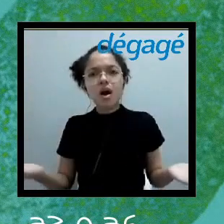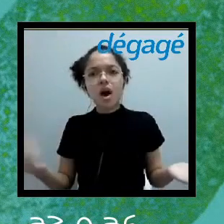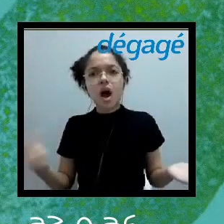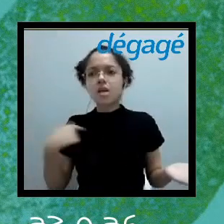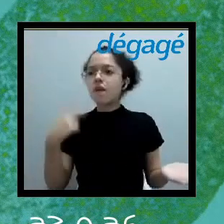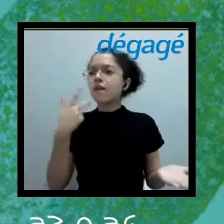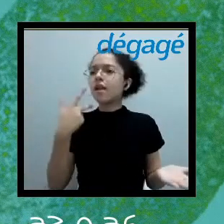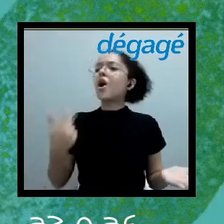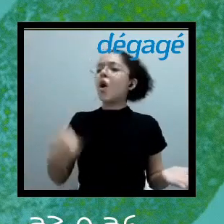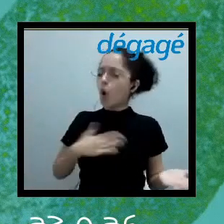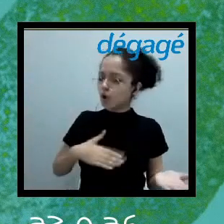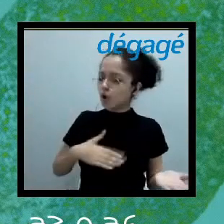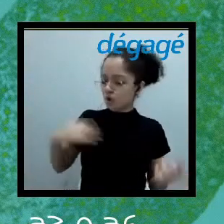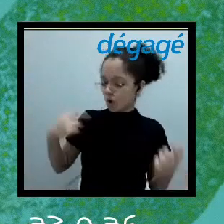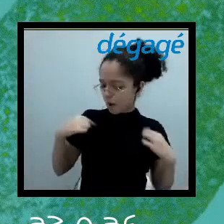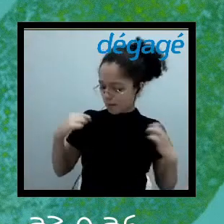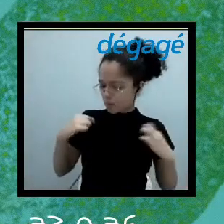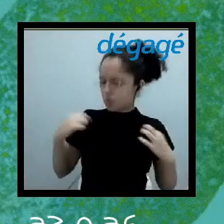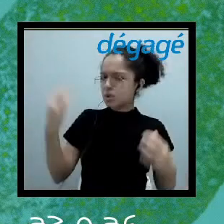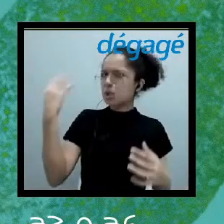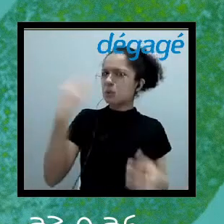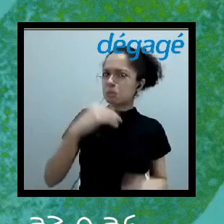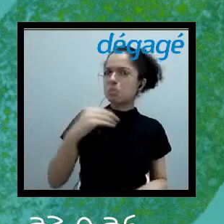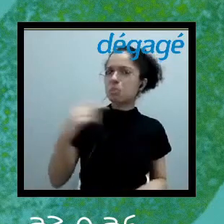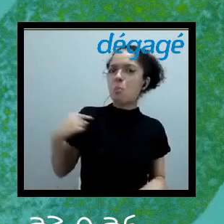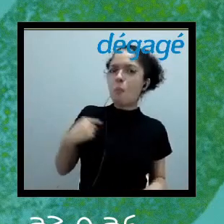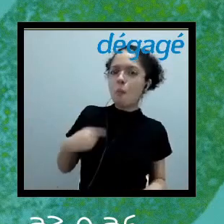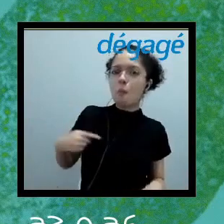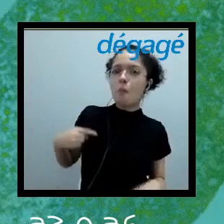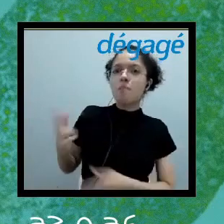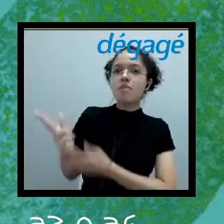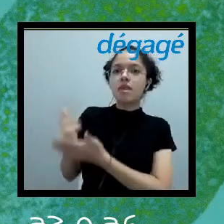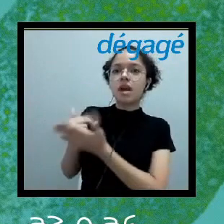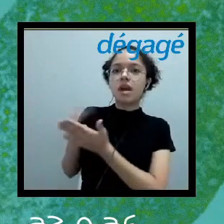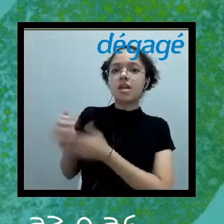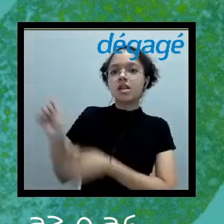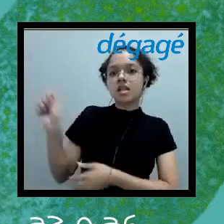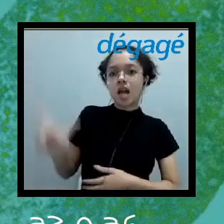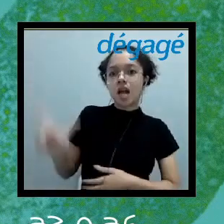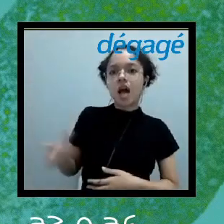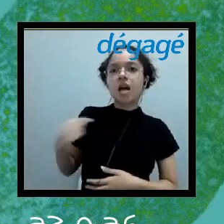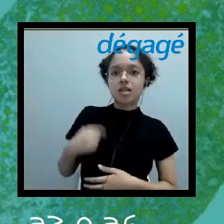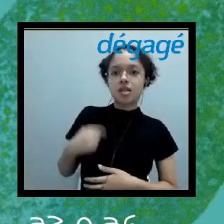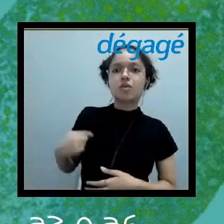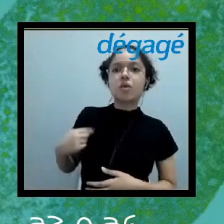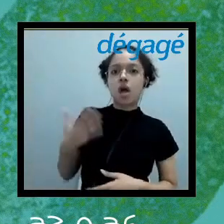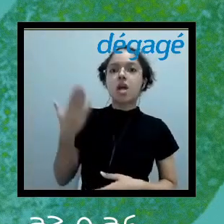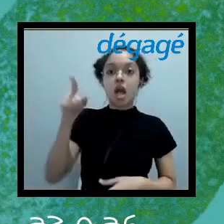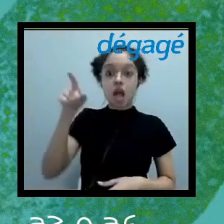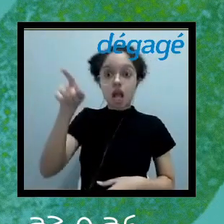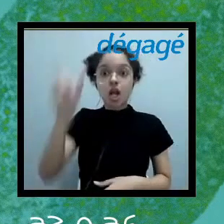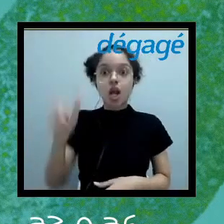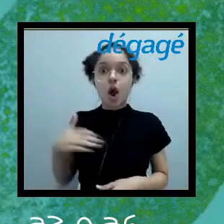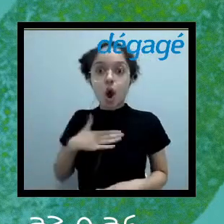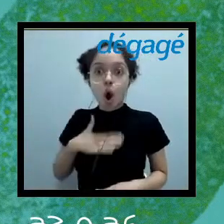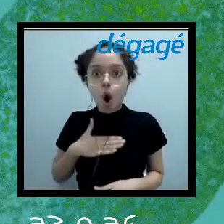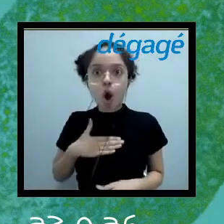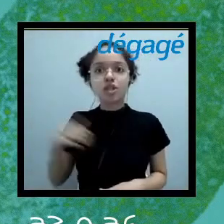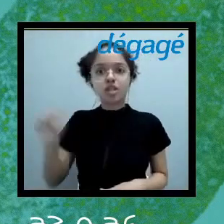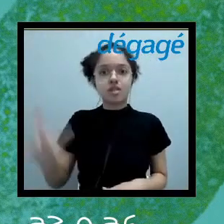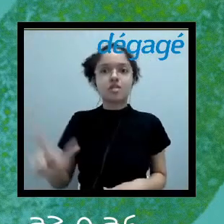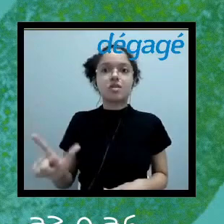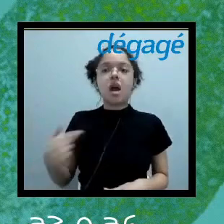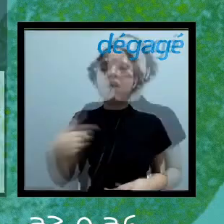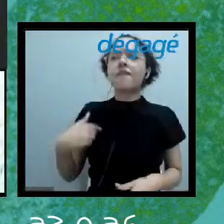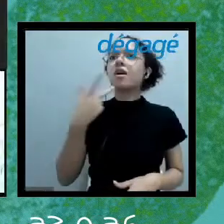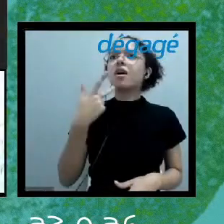blusa linda, ela tem um brasão azul. Azul é muito lindo, você gosta de azul? Eu sei que ele gosta. Aí eu, nossa, é muito bonito. Você quer uma? Aí ele